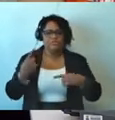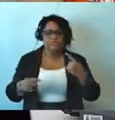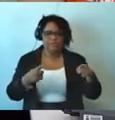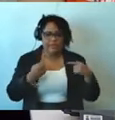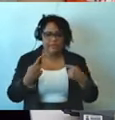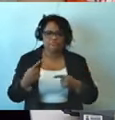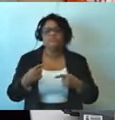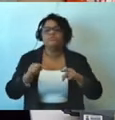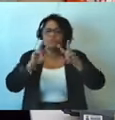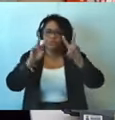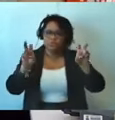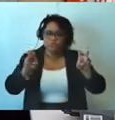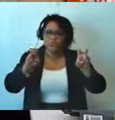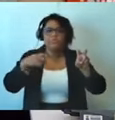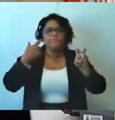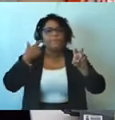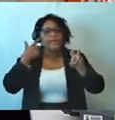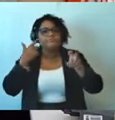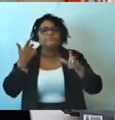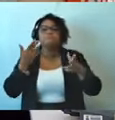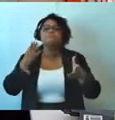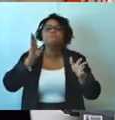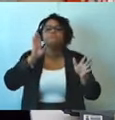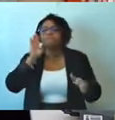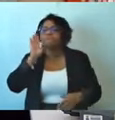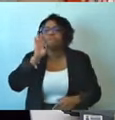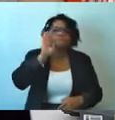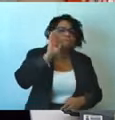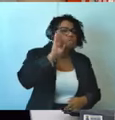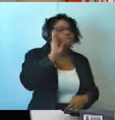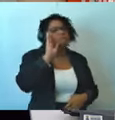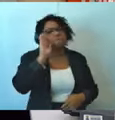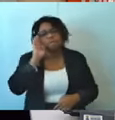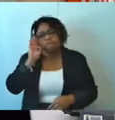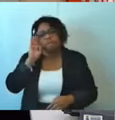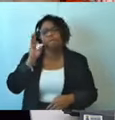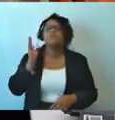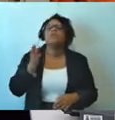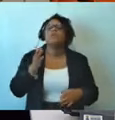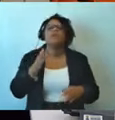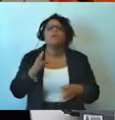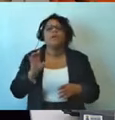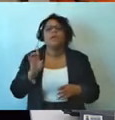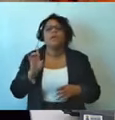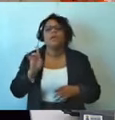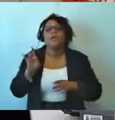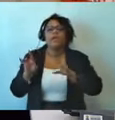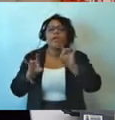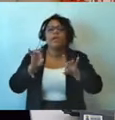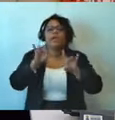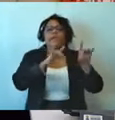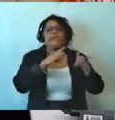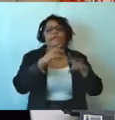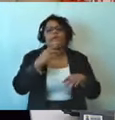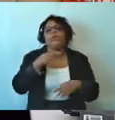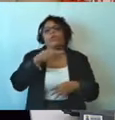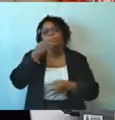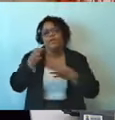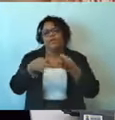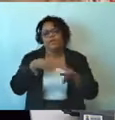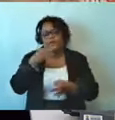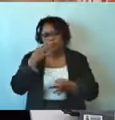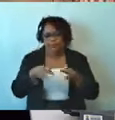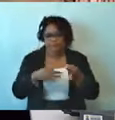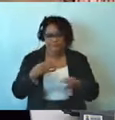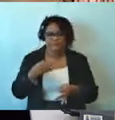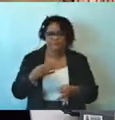ouvir realmente, inclusive, as vozes que contrapõem a cada uma das ideias que são apresentadas aqui. Esse é o nosso propósito, o nosso objetivo.